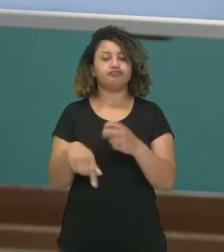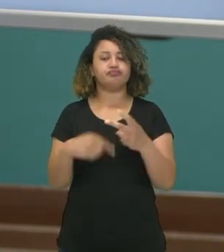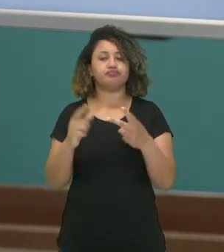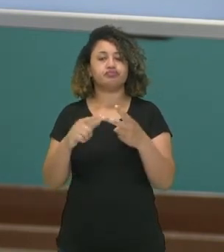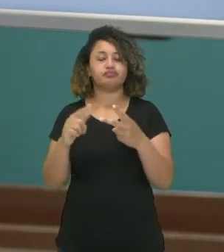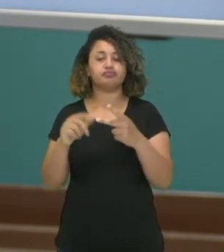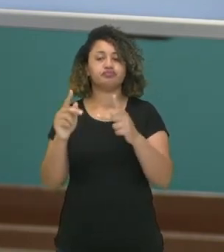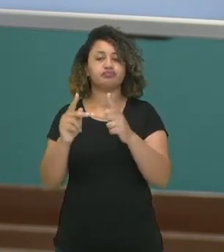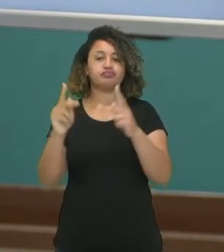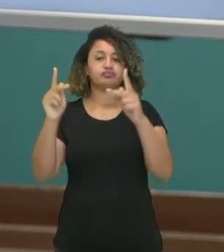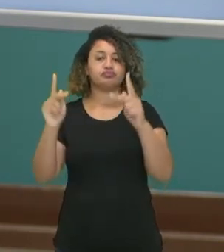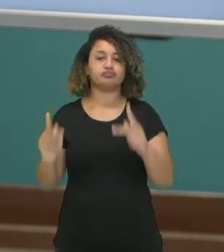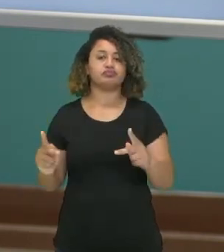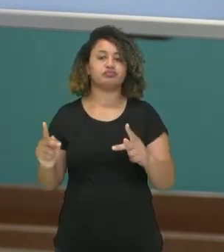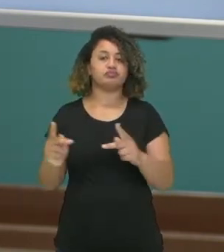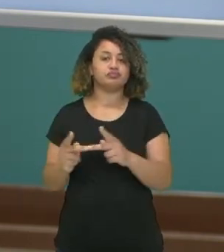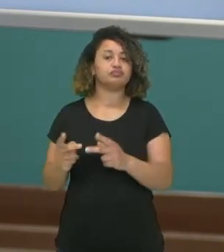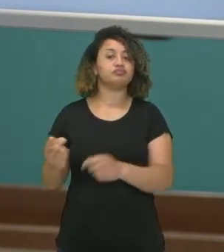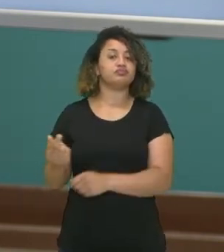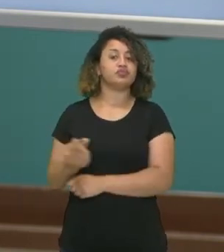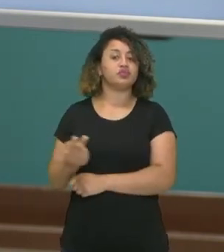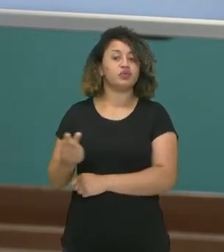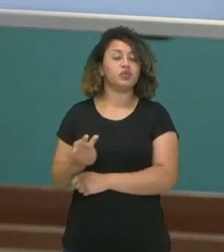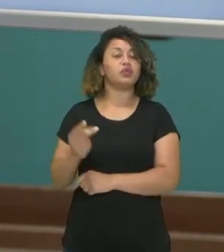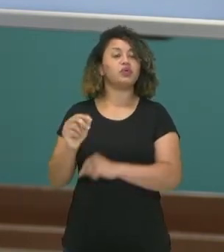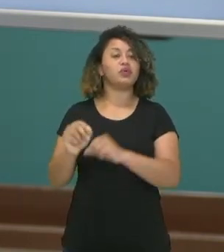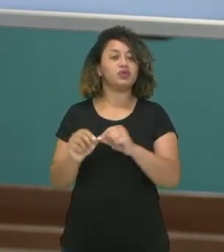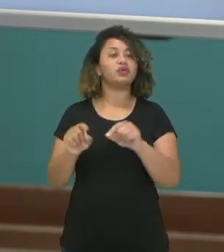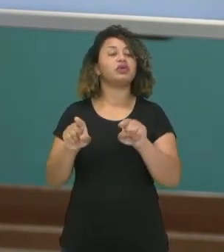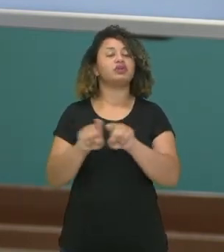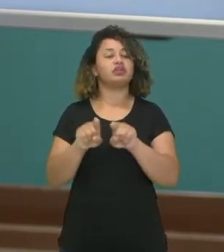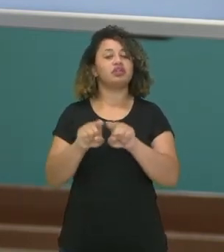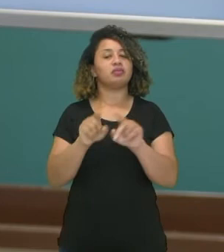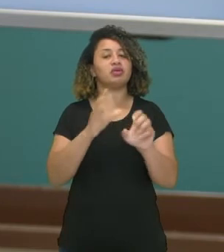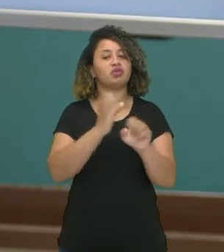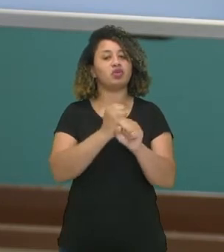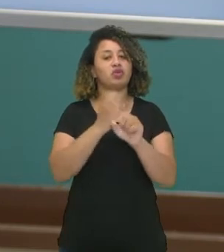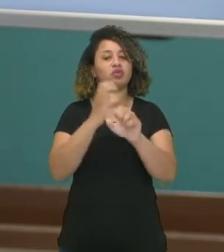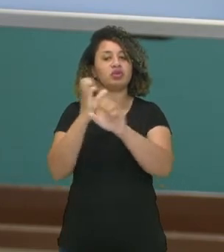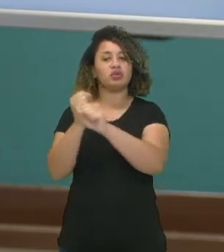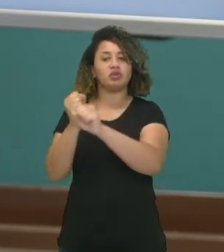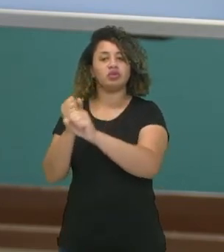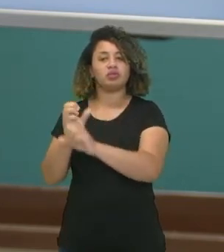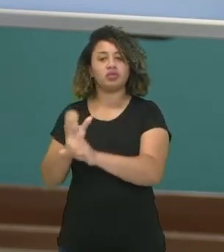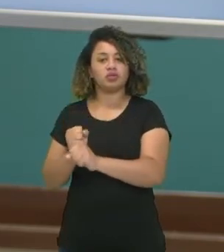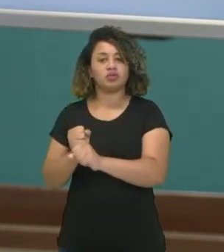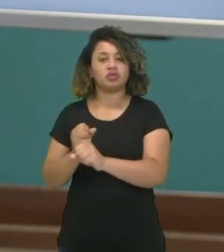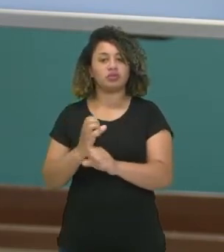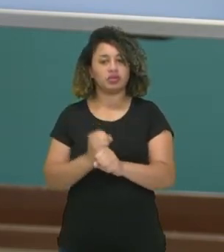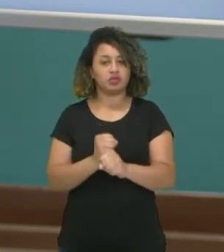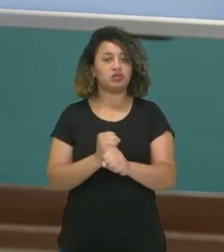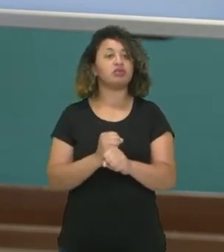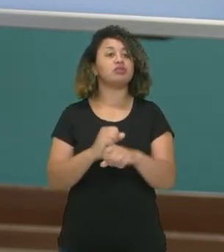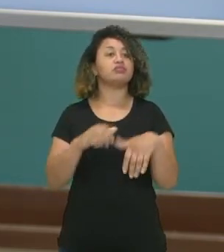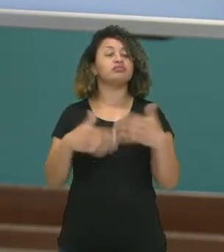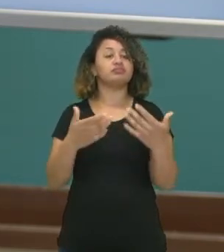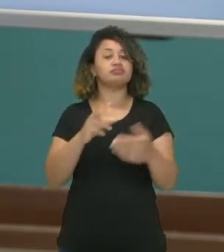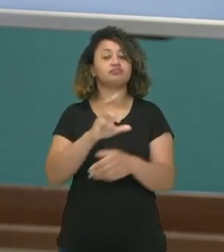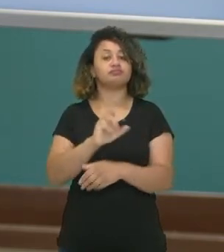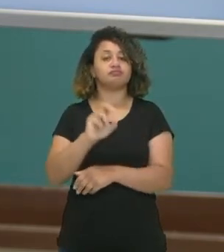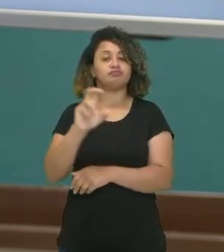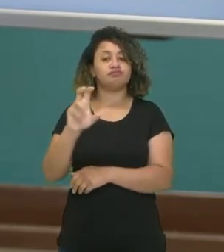a 80 centímetros. E o perímetro da figura 2? Olha só, cada lado